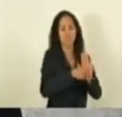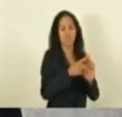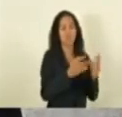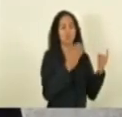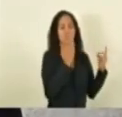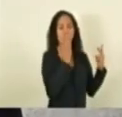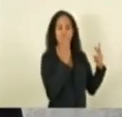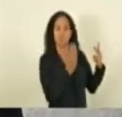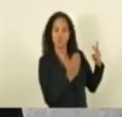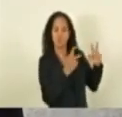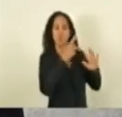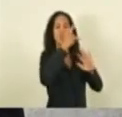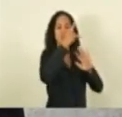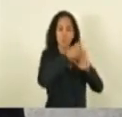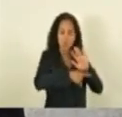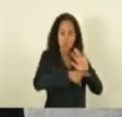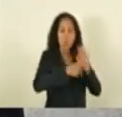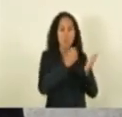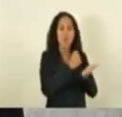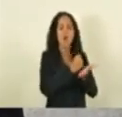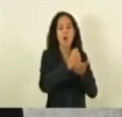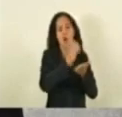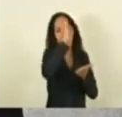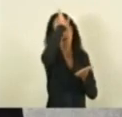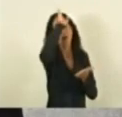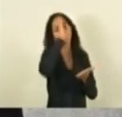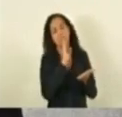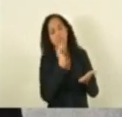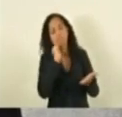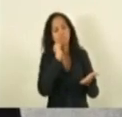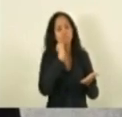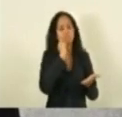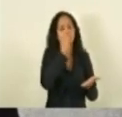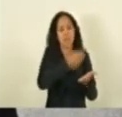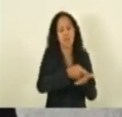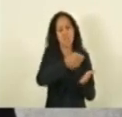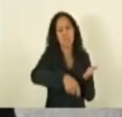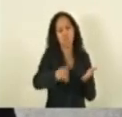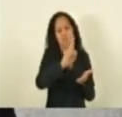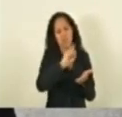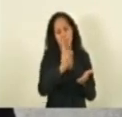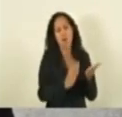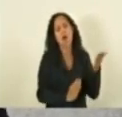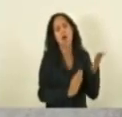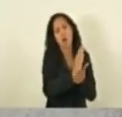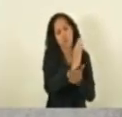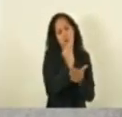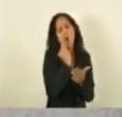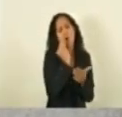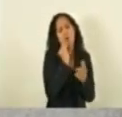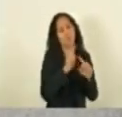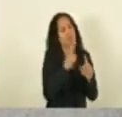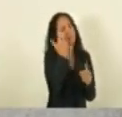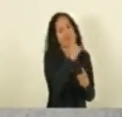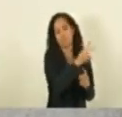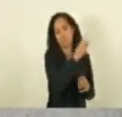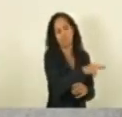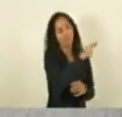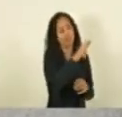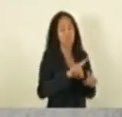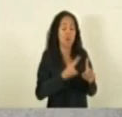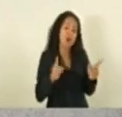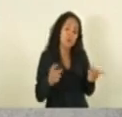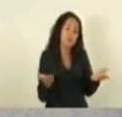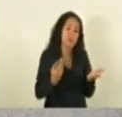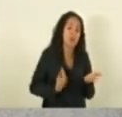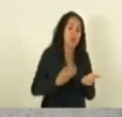isenção dos cartórios, que seria muito óbvio que pudesse ser aprovado também, mas que possa usar os recursos já existentes. Então, assim,